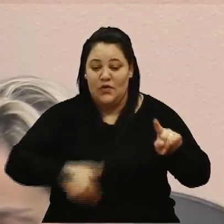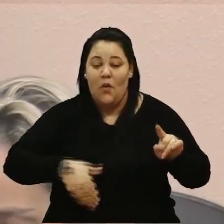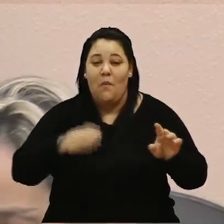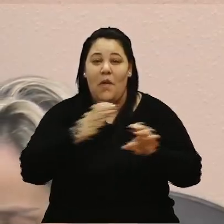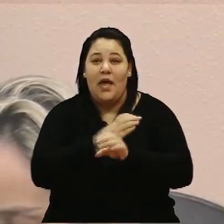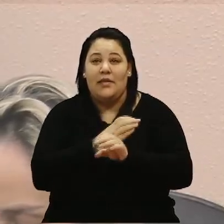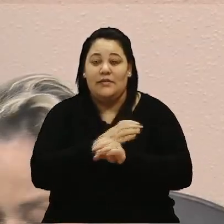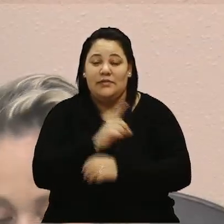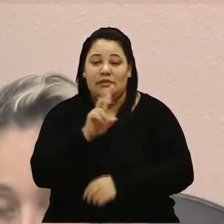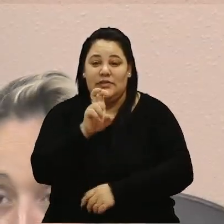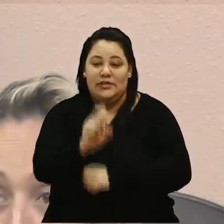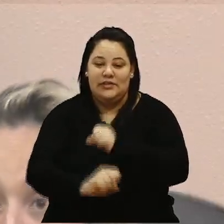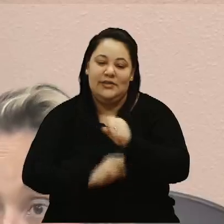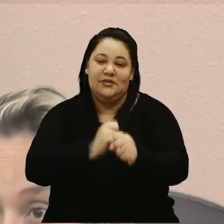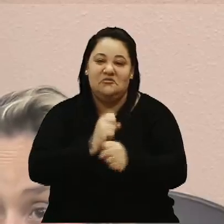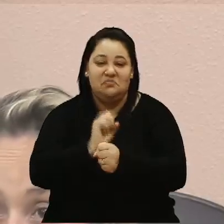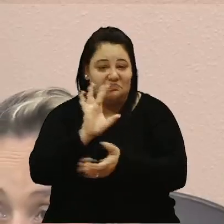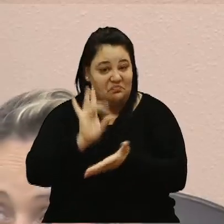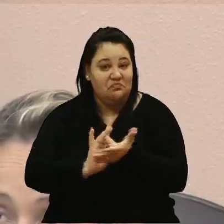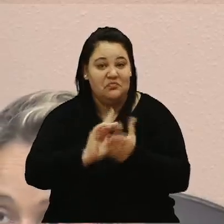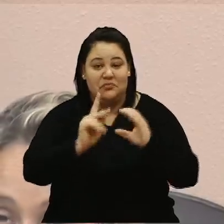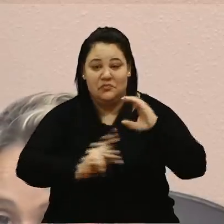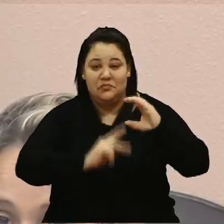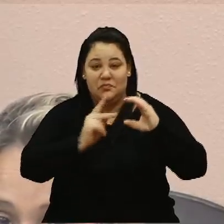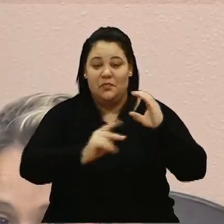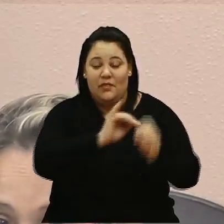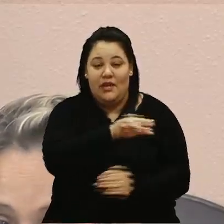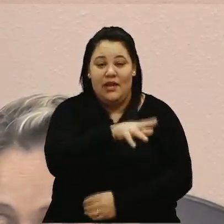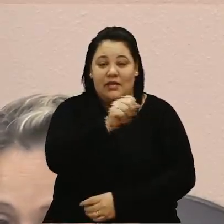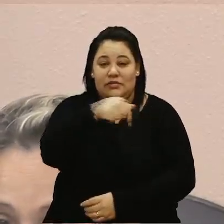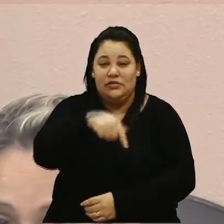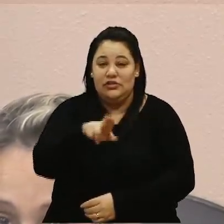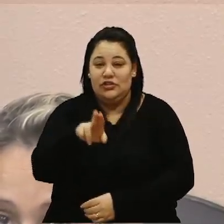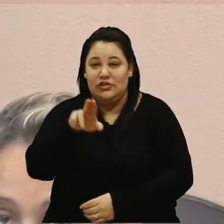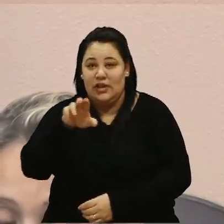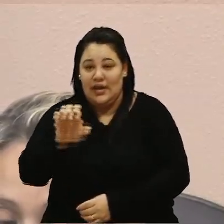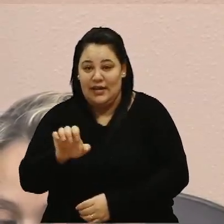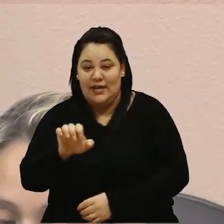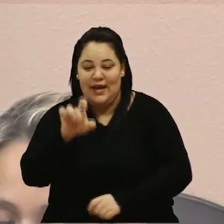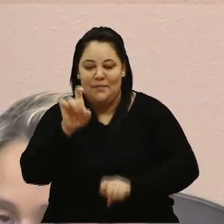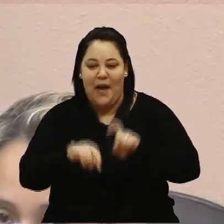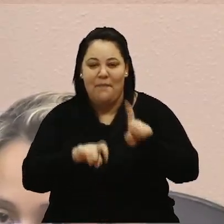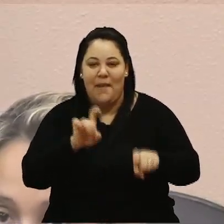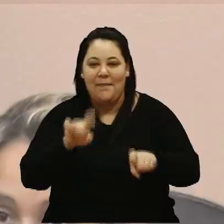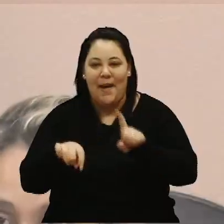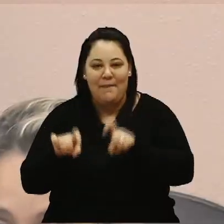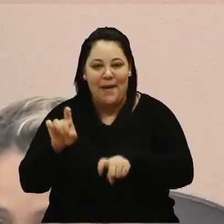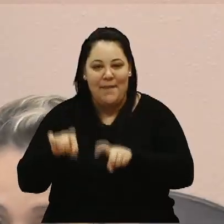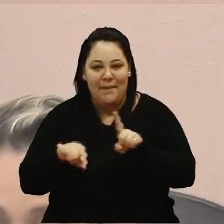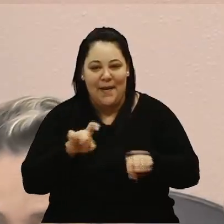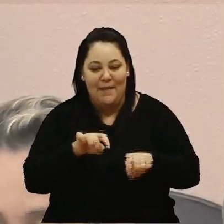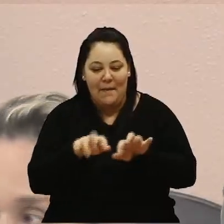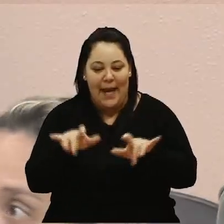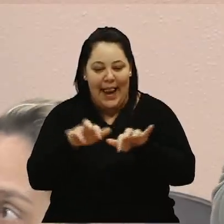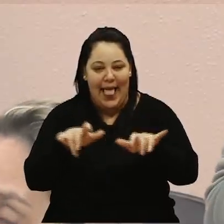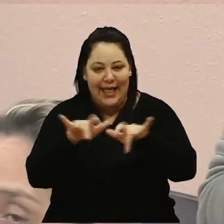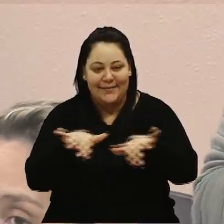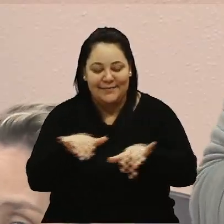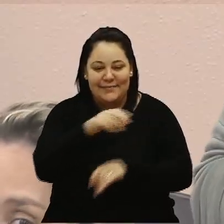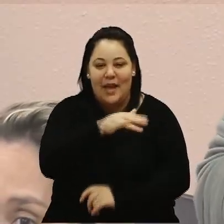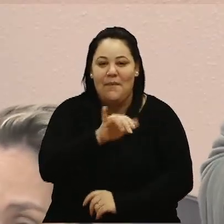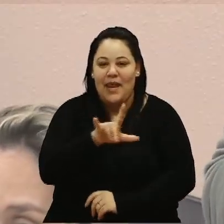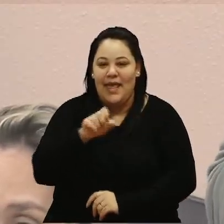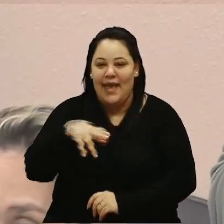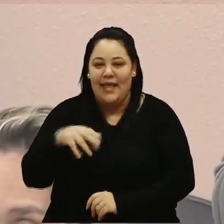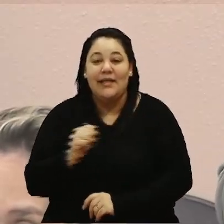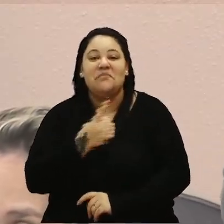Legislativo, 15 anos de Câmara de Vereadores, a Jaque, da Taquigrafia, e a Milena. Então, parabenizar as 2 pelos 15